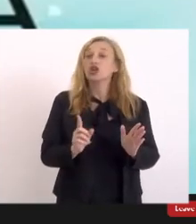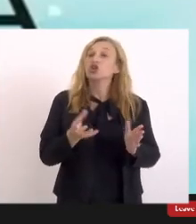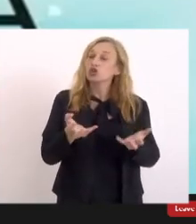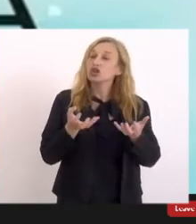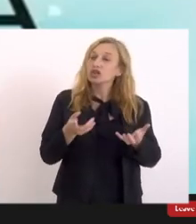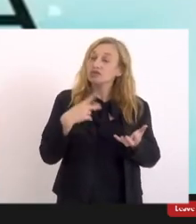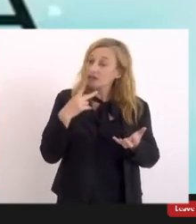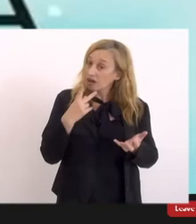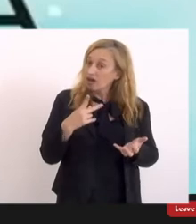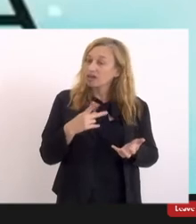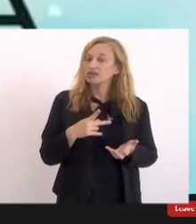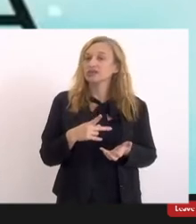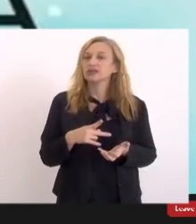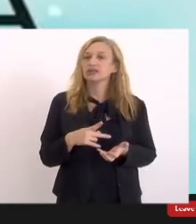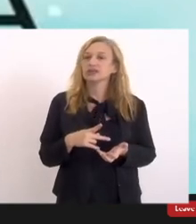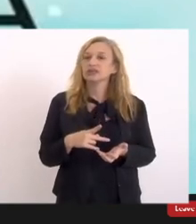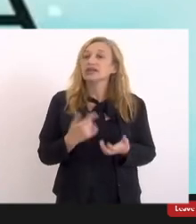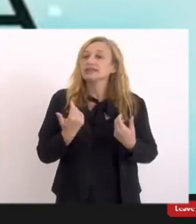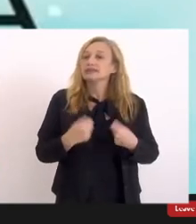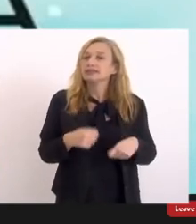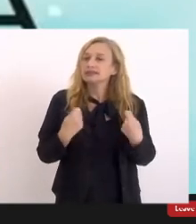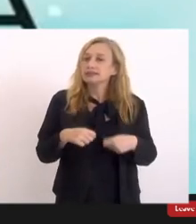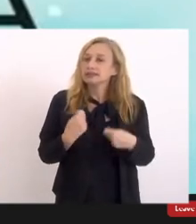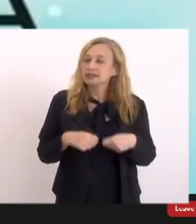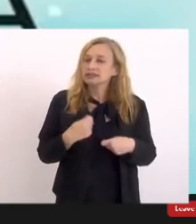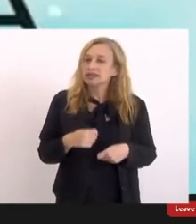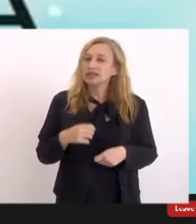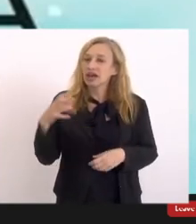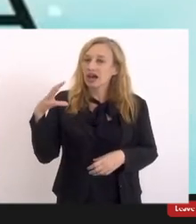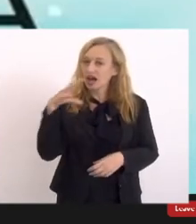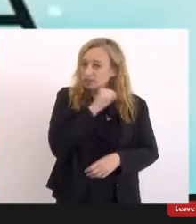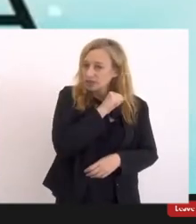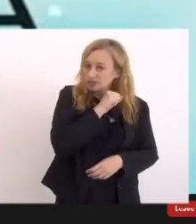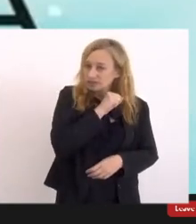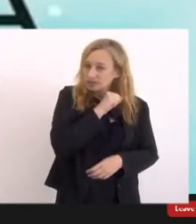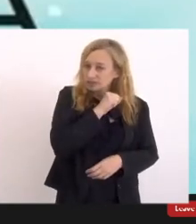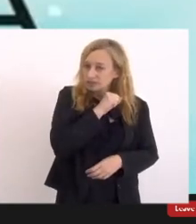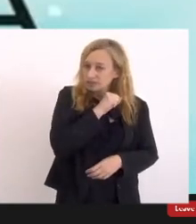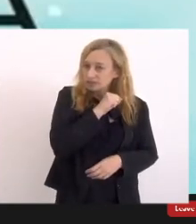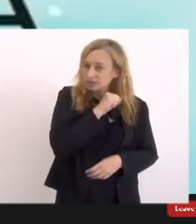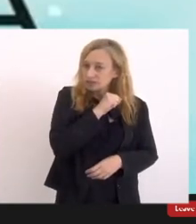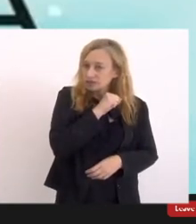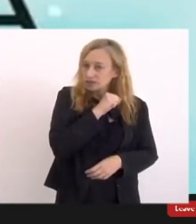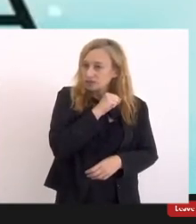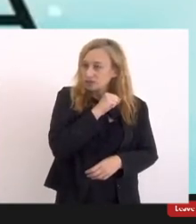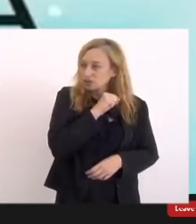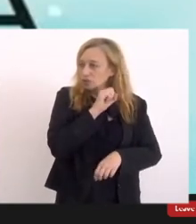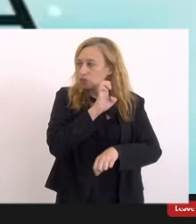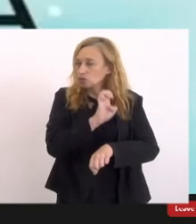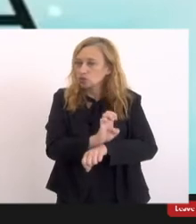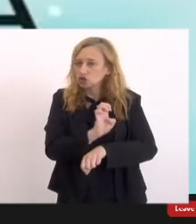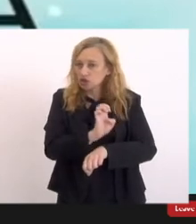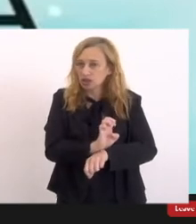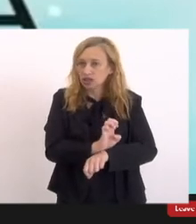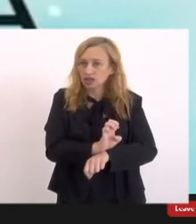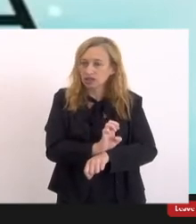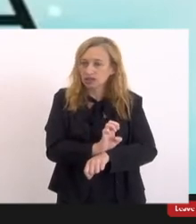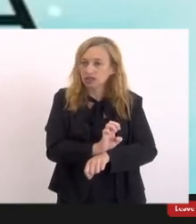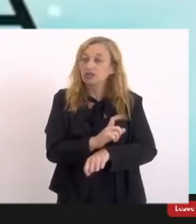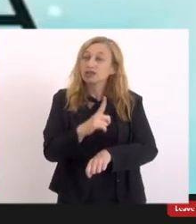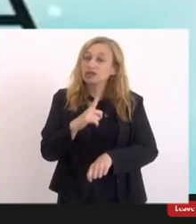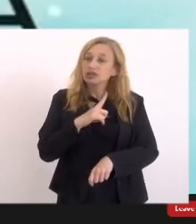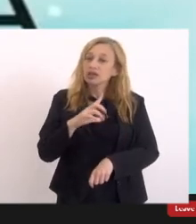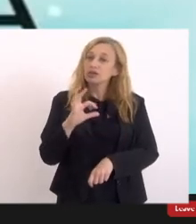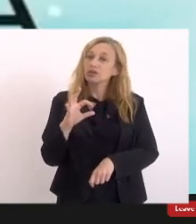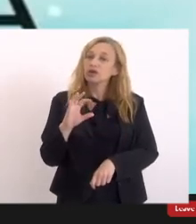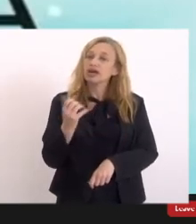quero reforçar a necessidade imediata de o Estado assumir uma campanha,